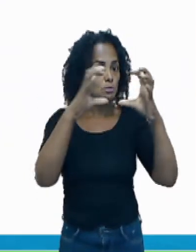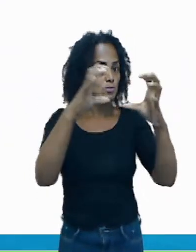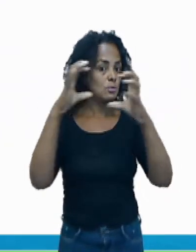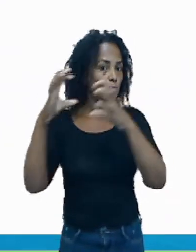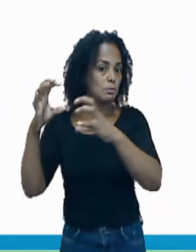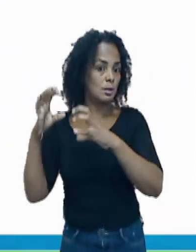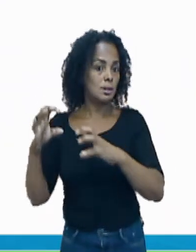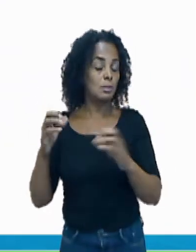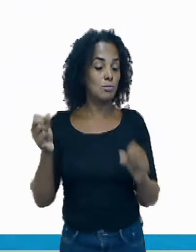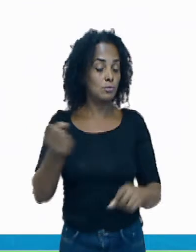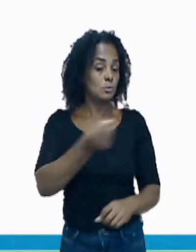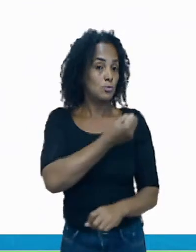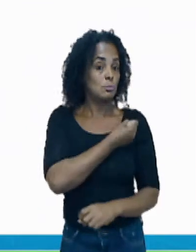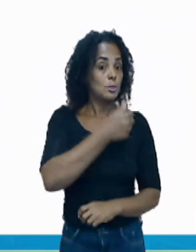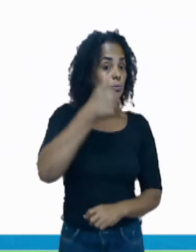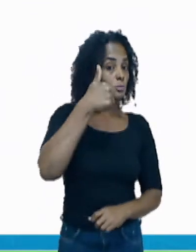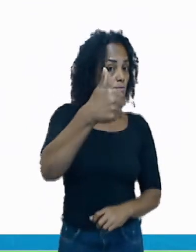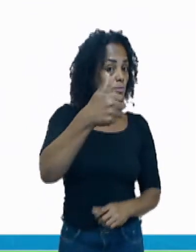1.